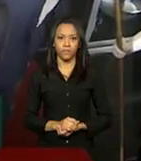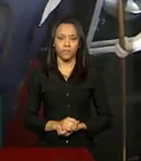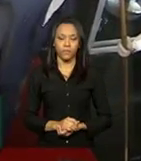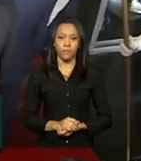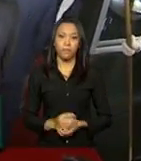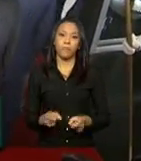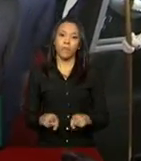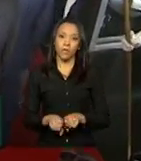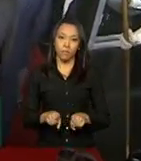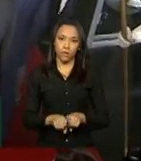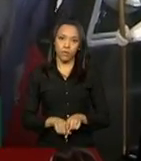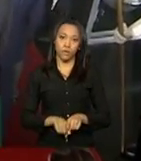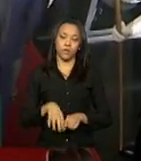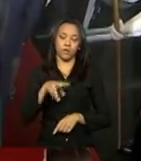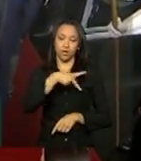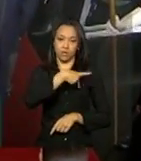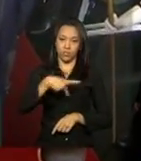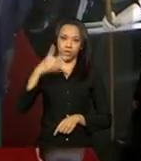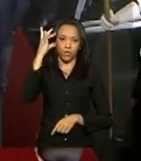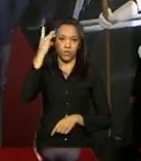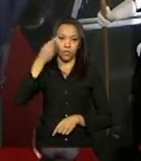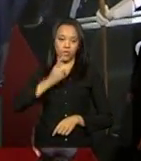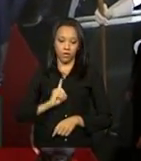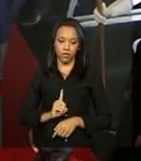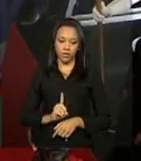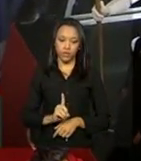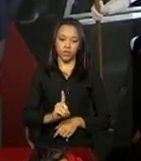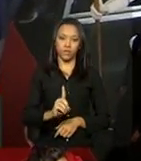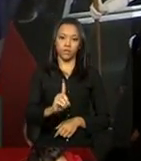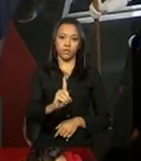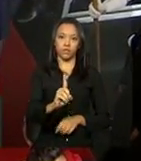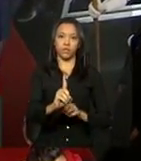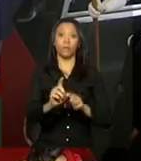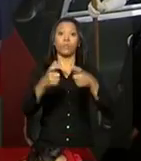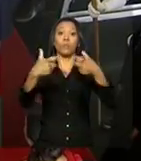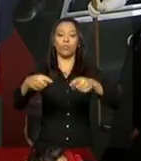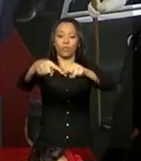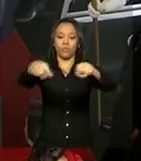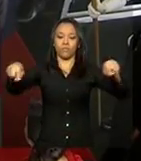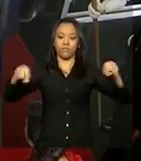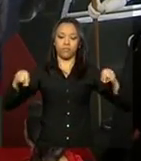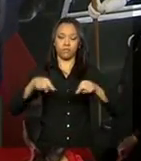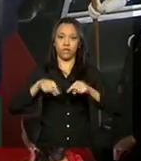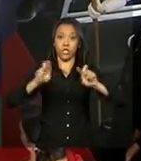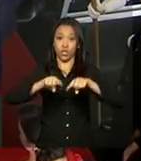Ela está se dirigindo, então, ao plenário da Câmara dos Deputados,